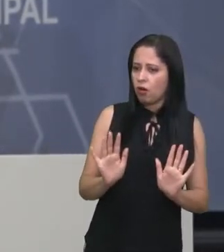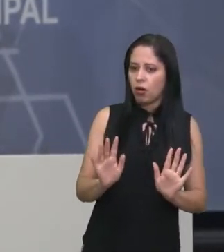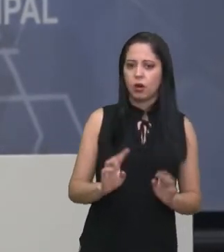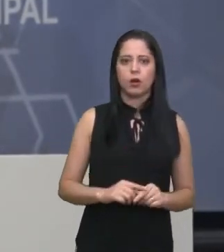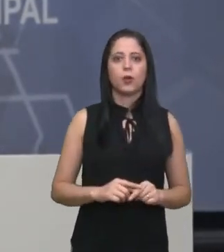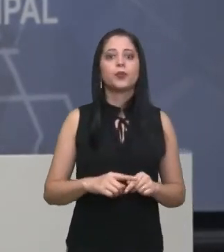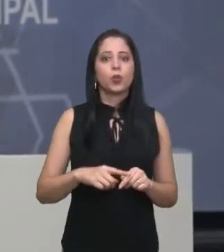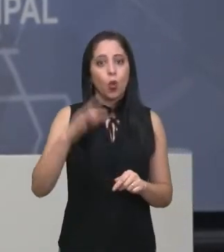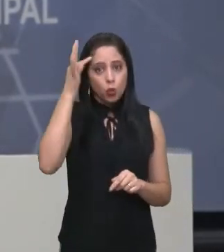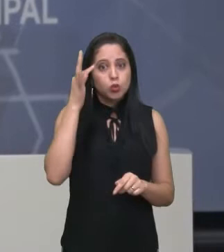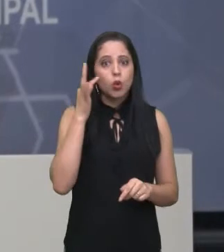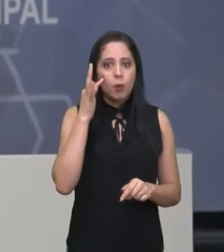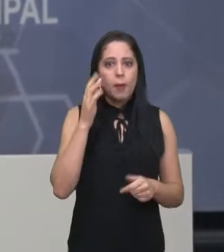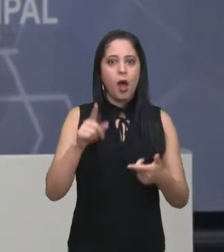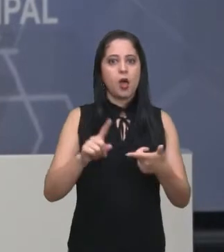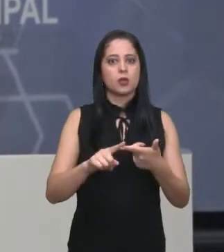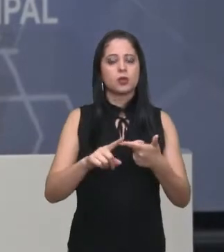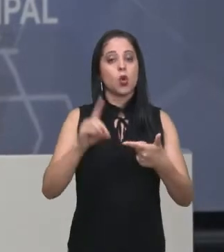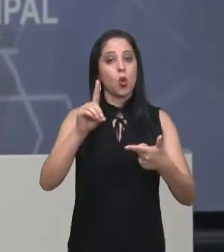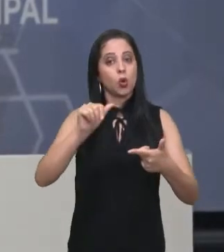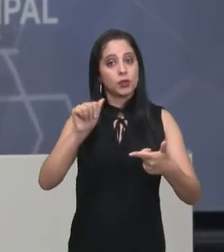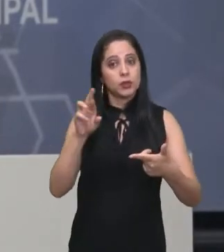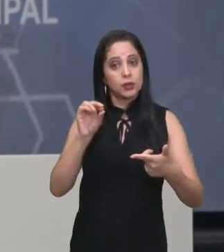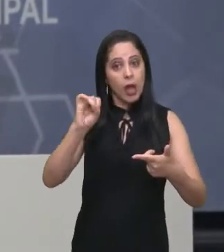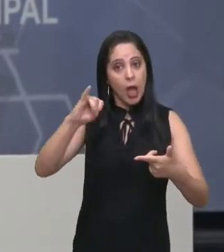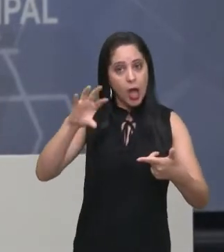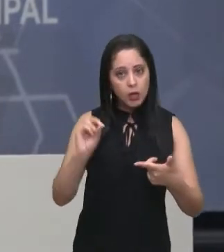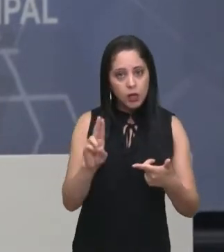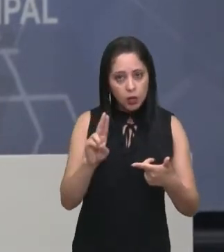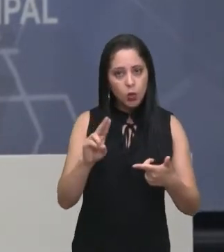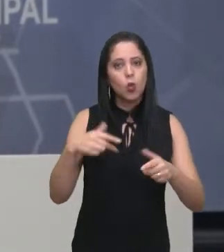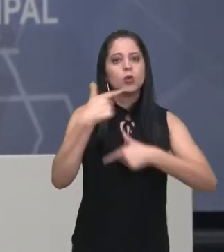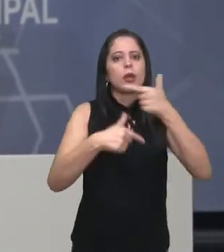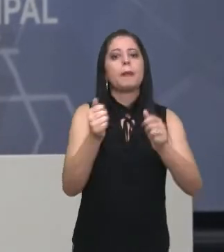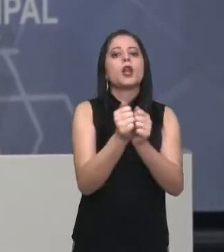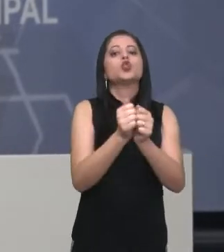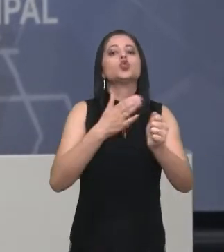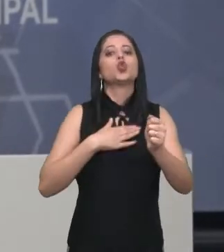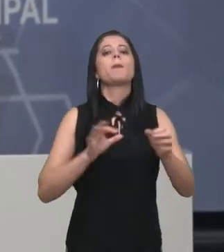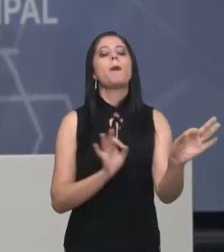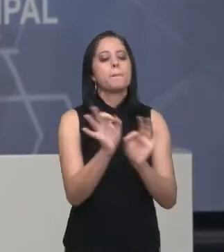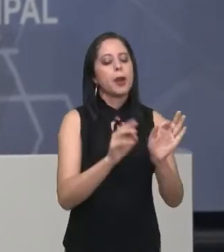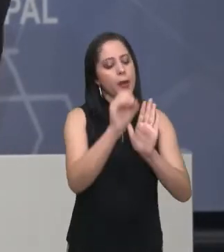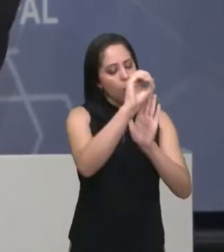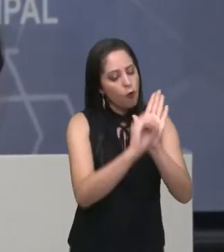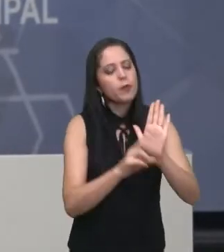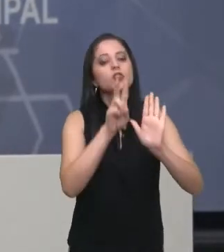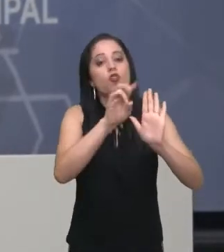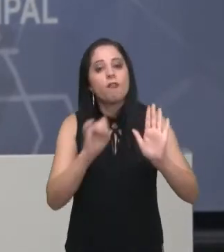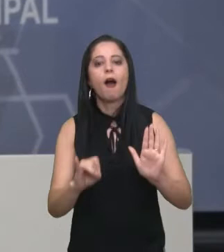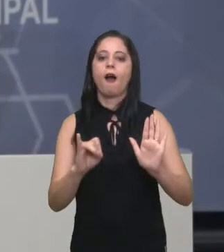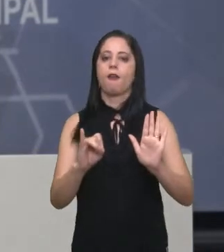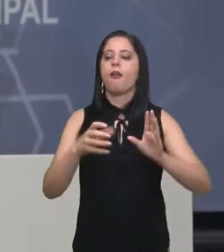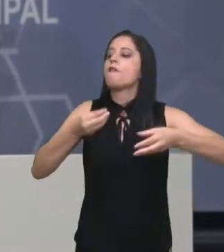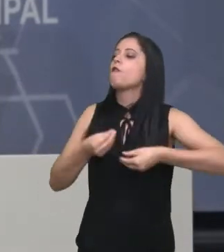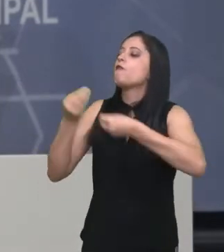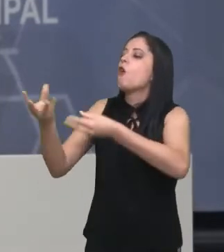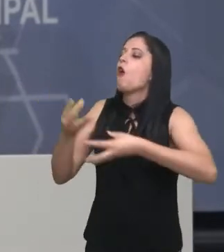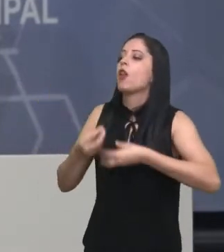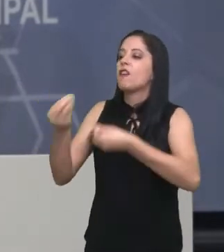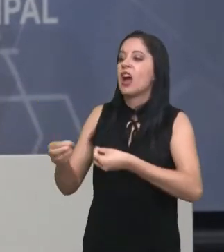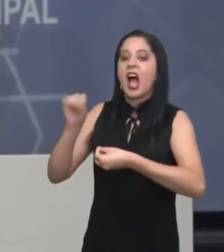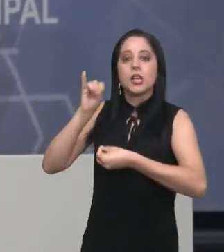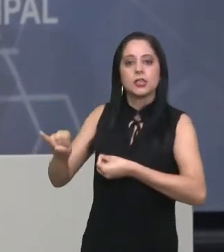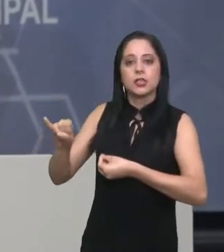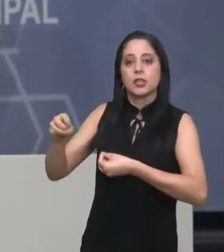que trabalham comigo, vão continuar a fazer os ofícios, as indicações aqui nessa Câmara, vai chegar no 7º andar, e se ele negar,